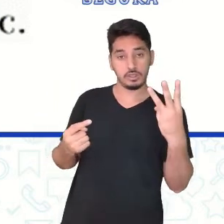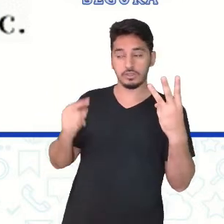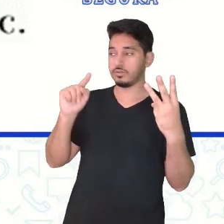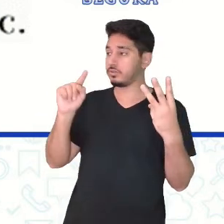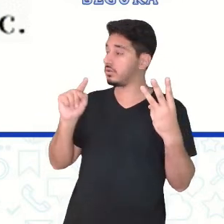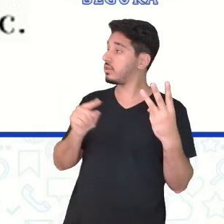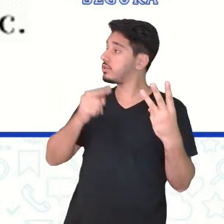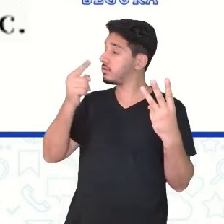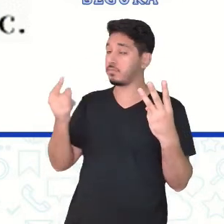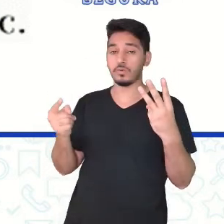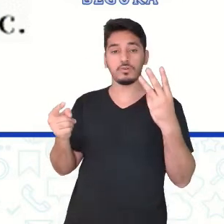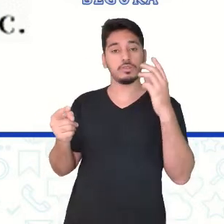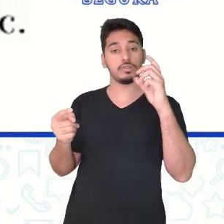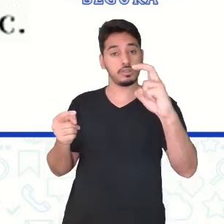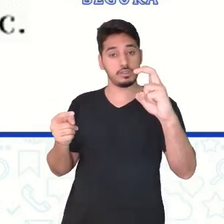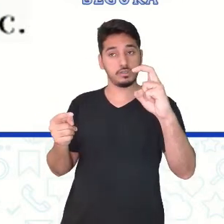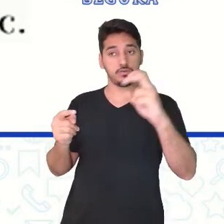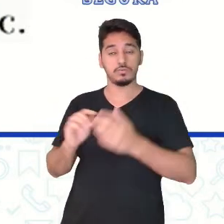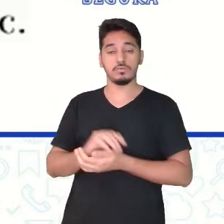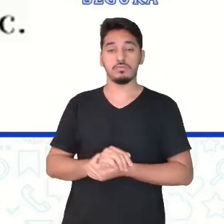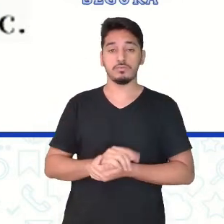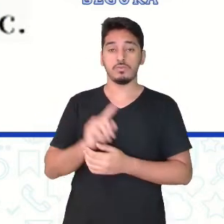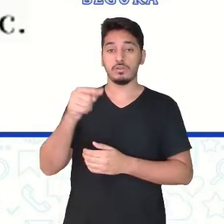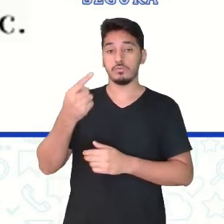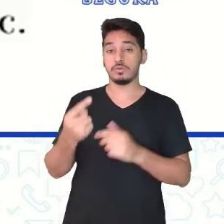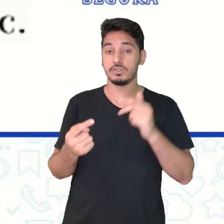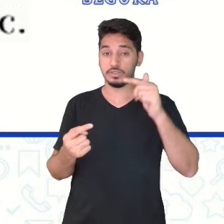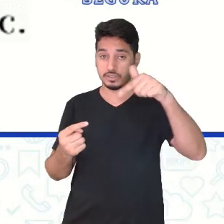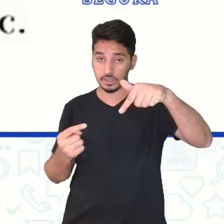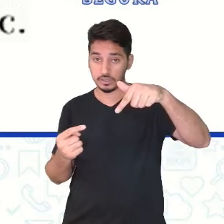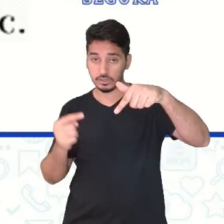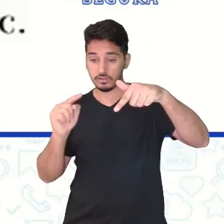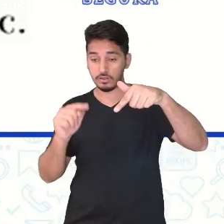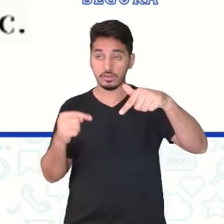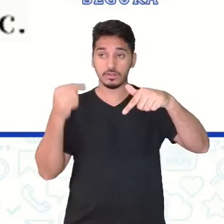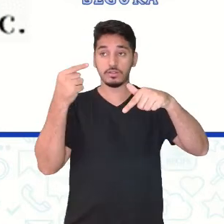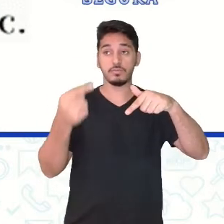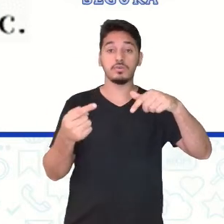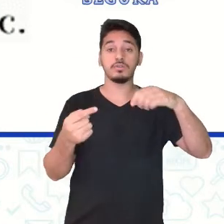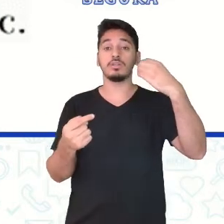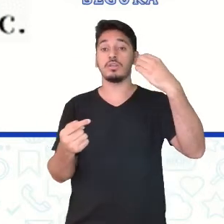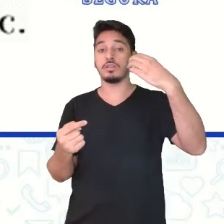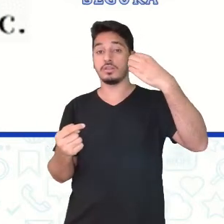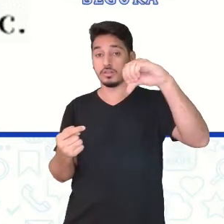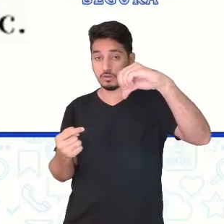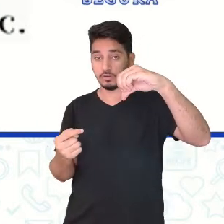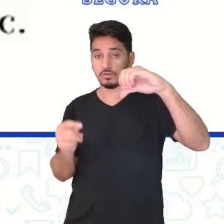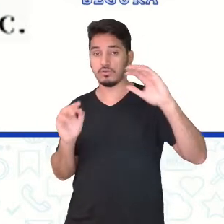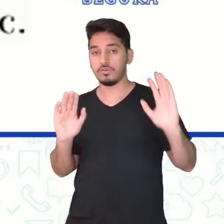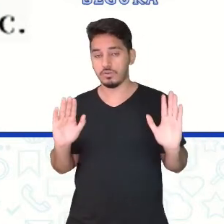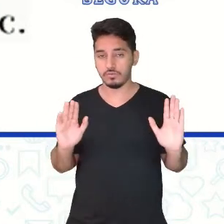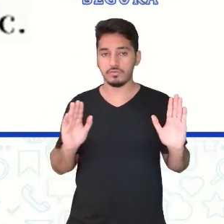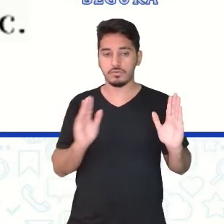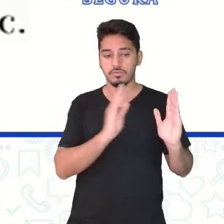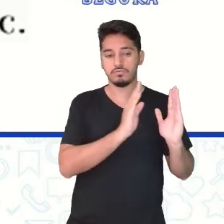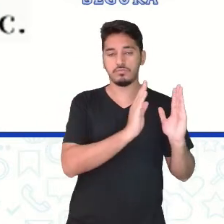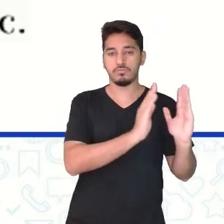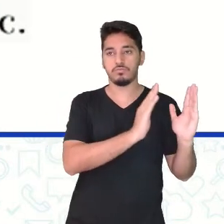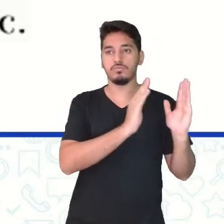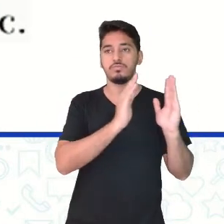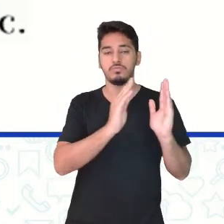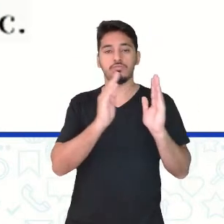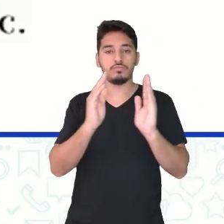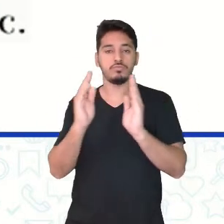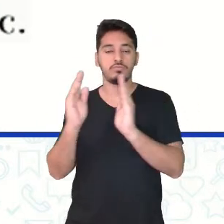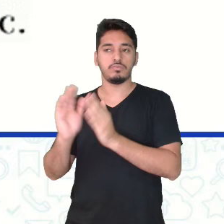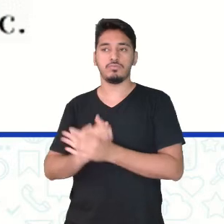quadradinhos, figura 3 tem 5 quadradinhos, figura 4 tem 7 quadradinhos, figura 5 tem 9 quadradinhos. Aí a